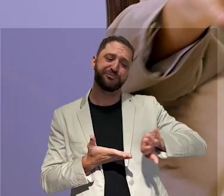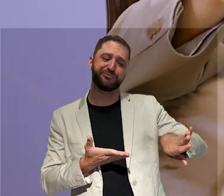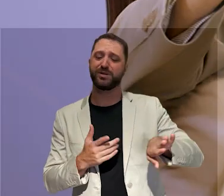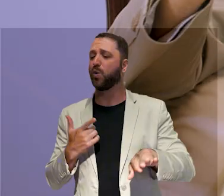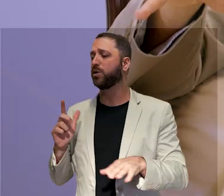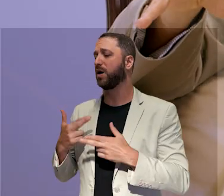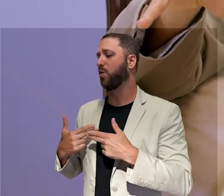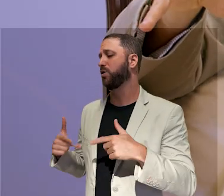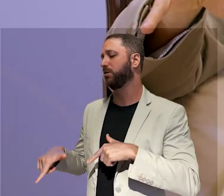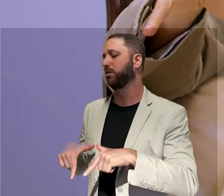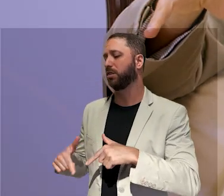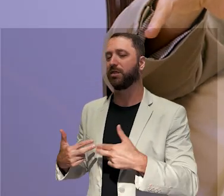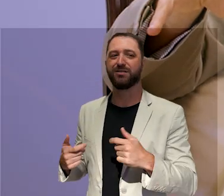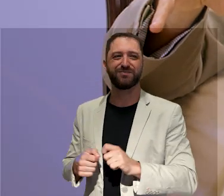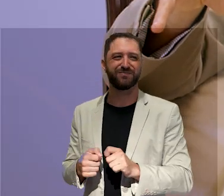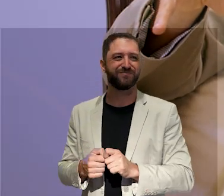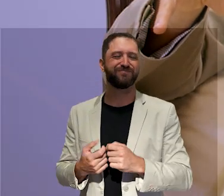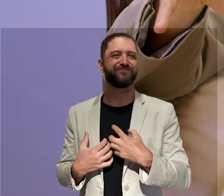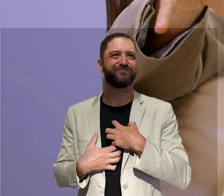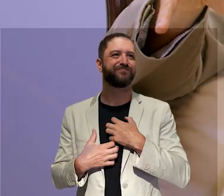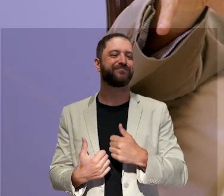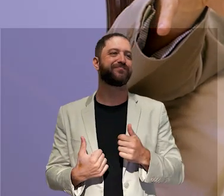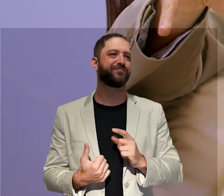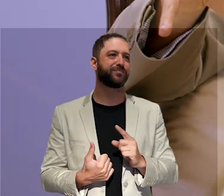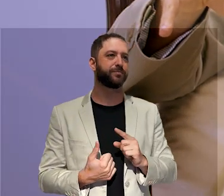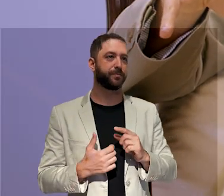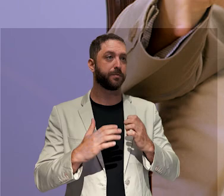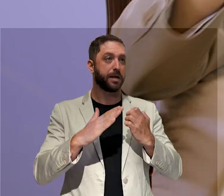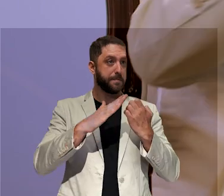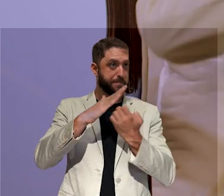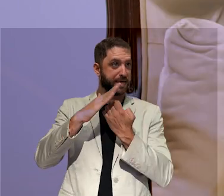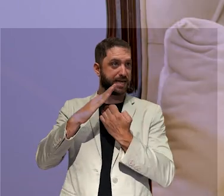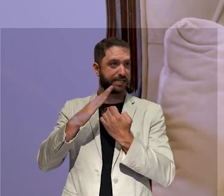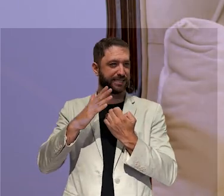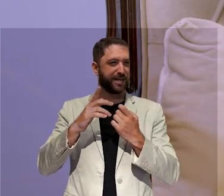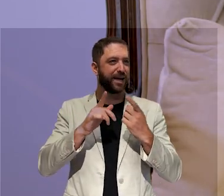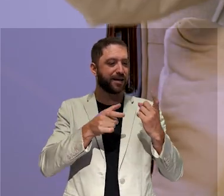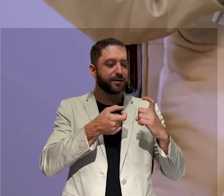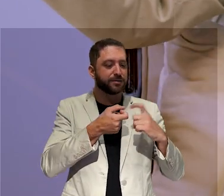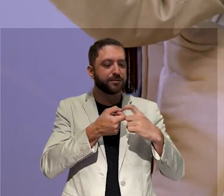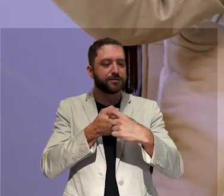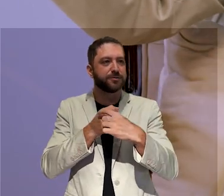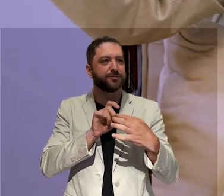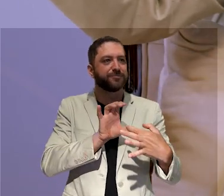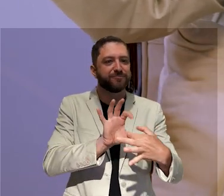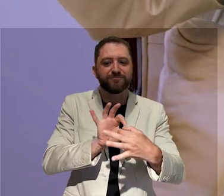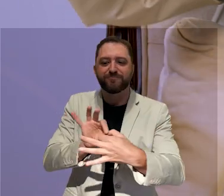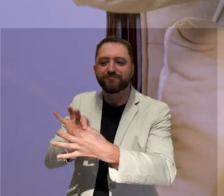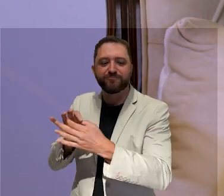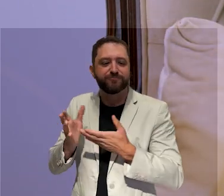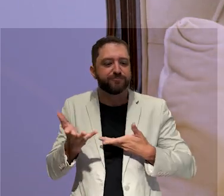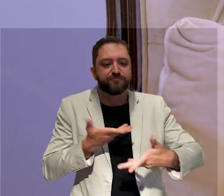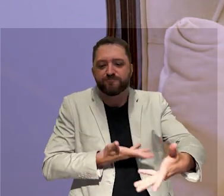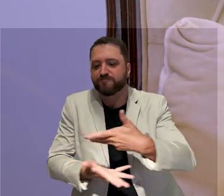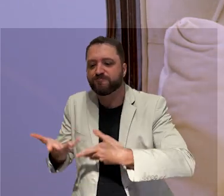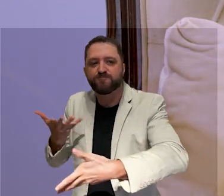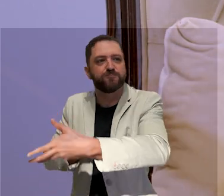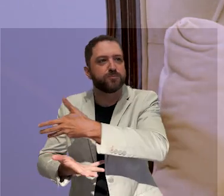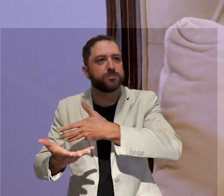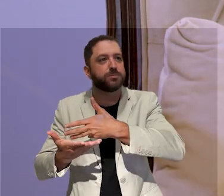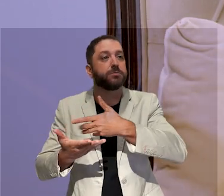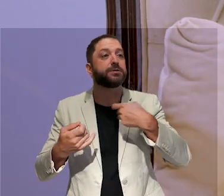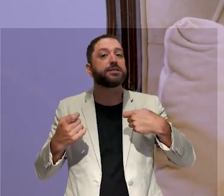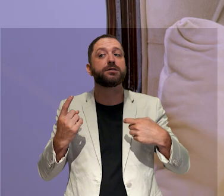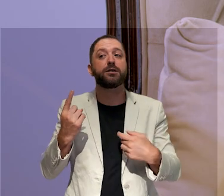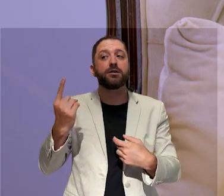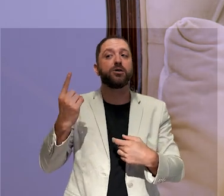Então muitas pessoas em sofrimento na empresa, e é importante compreender que uma empresa que é cooperativa, né, e a cabeça dessa